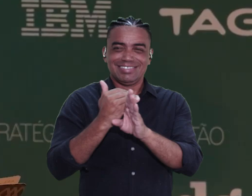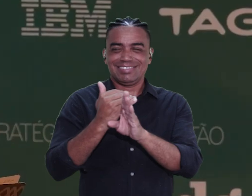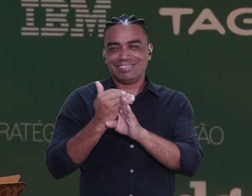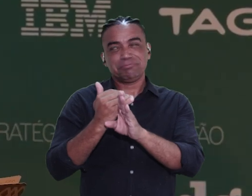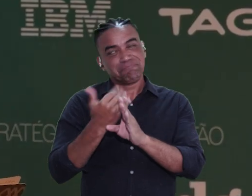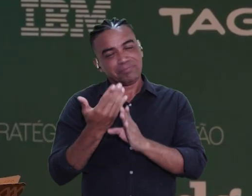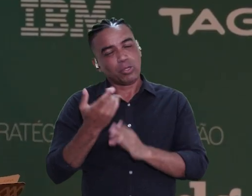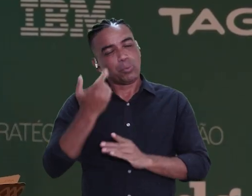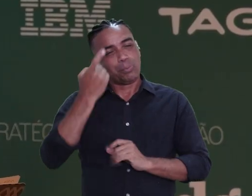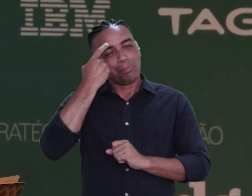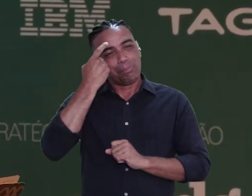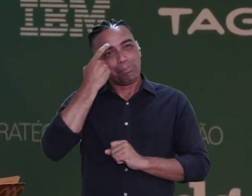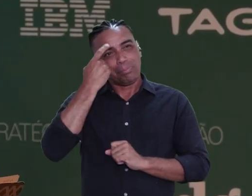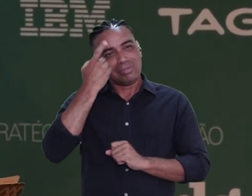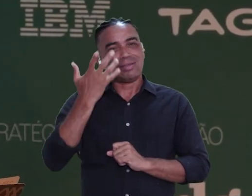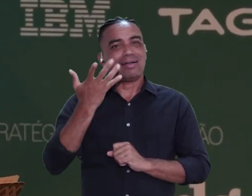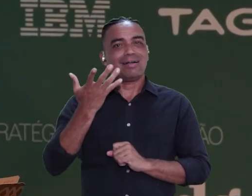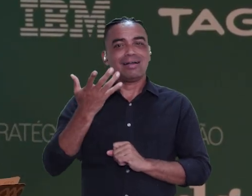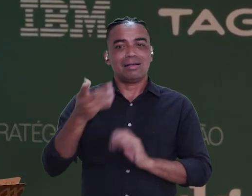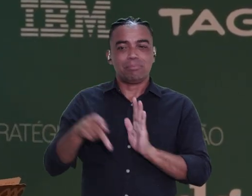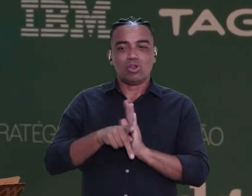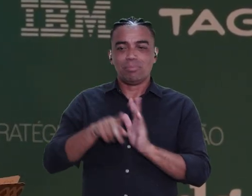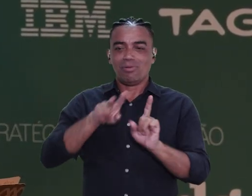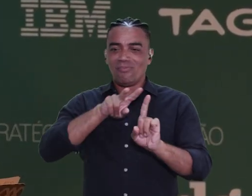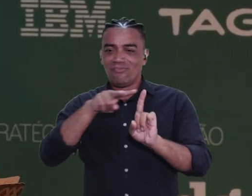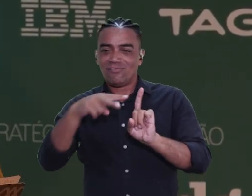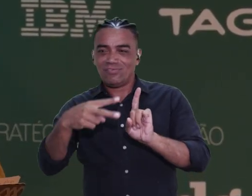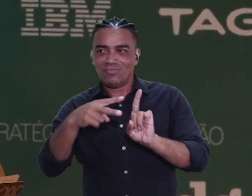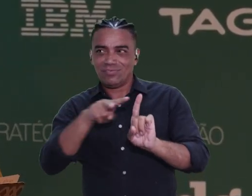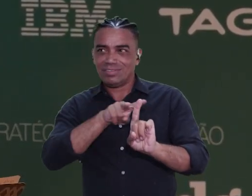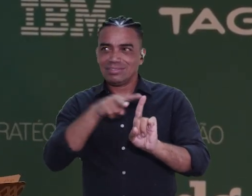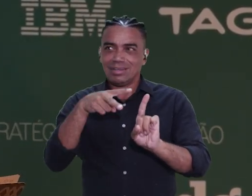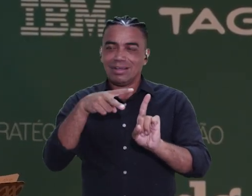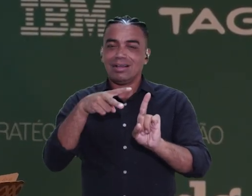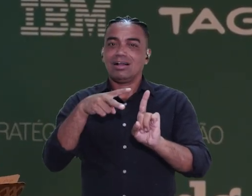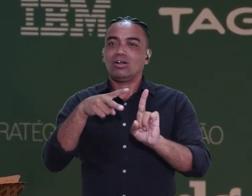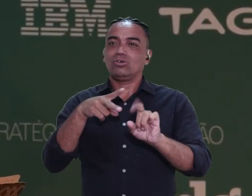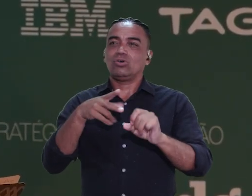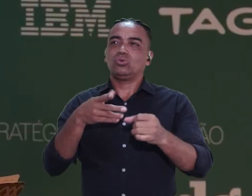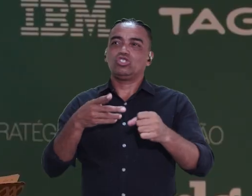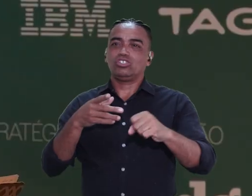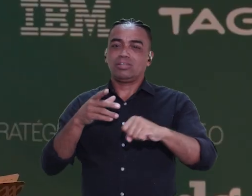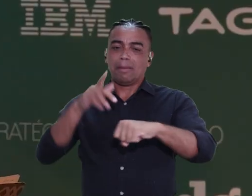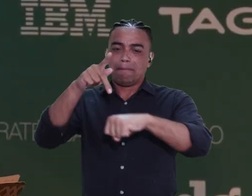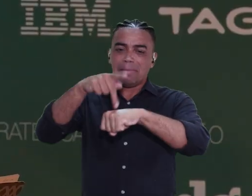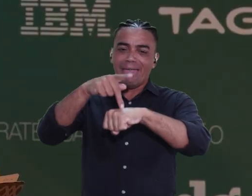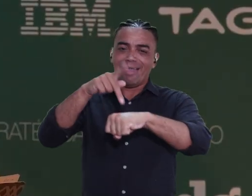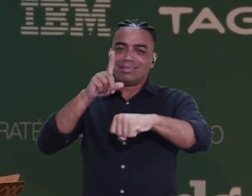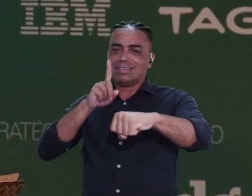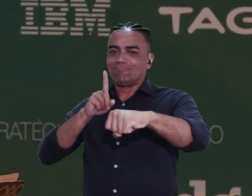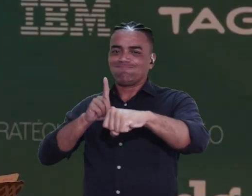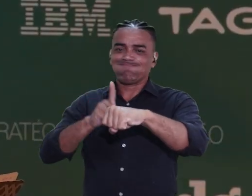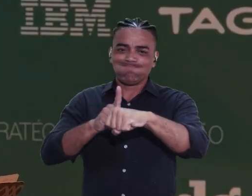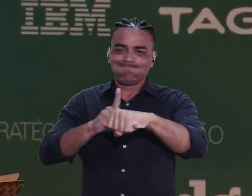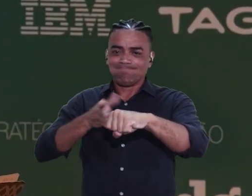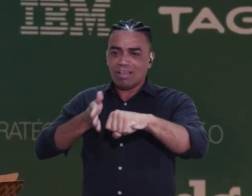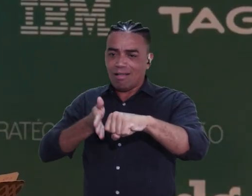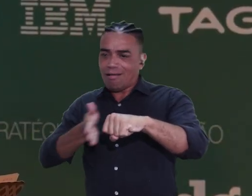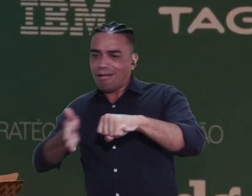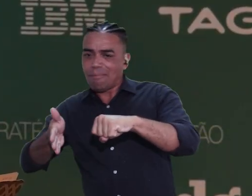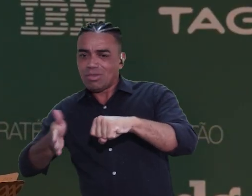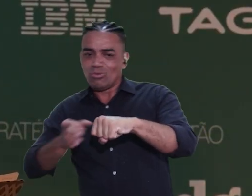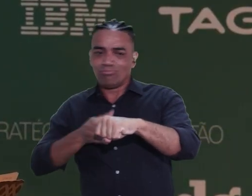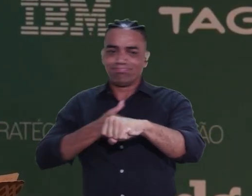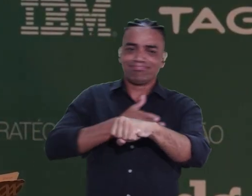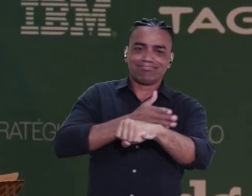Então, pensar sob essa ótica de obstáculos, de pedras,